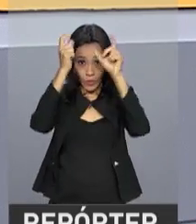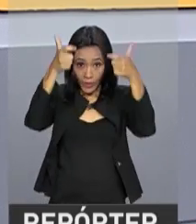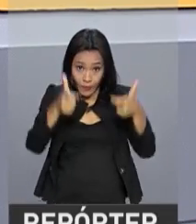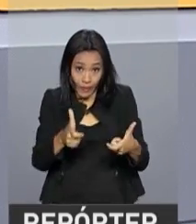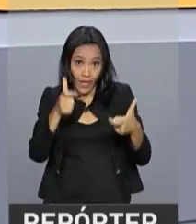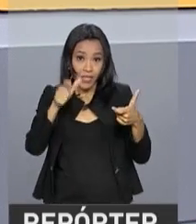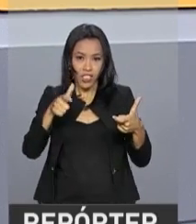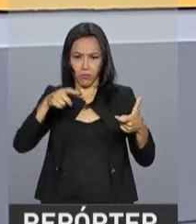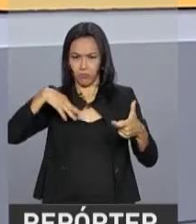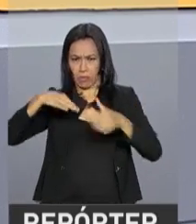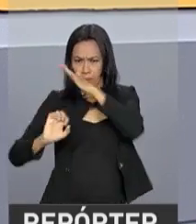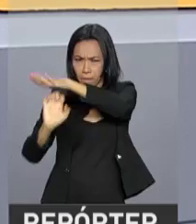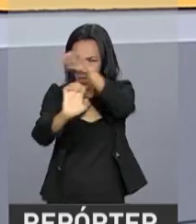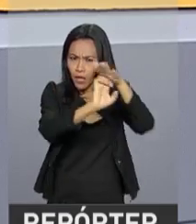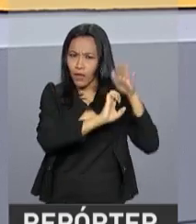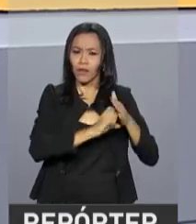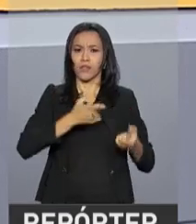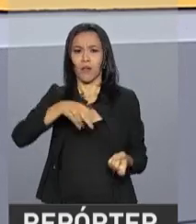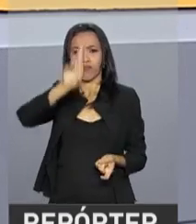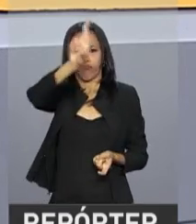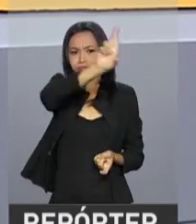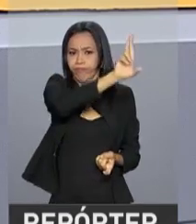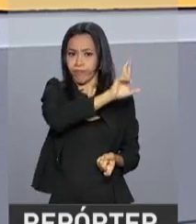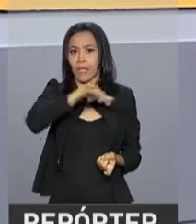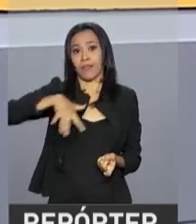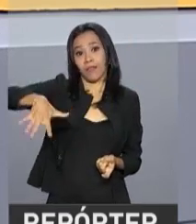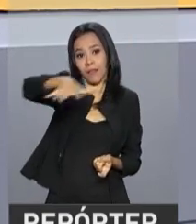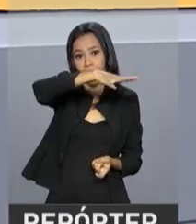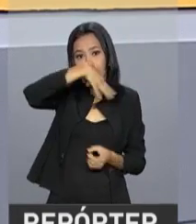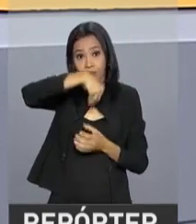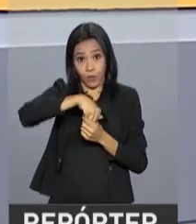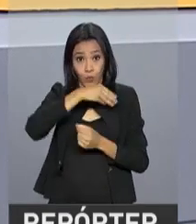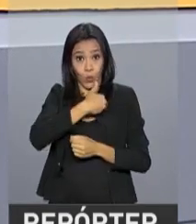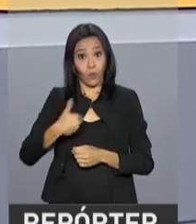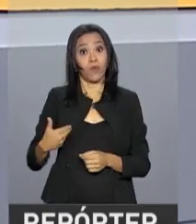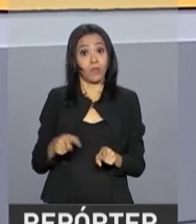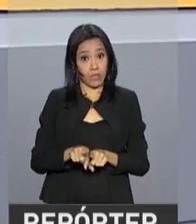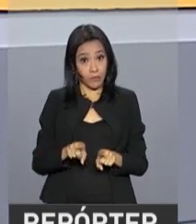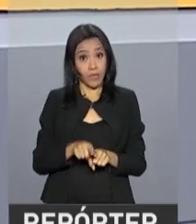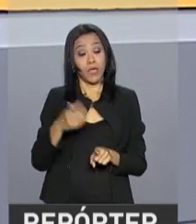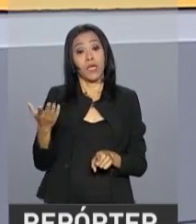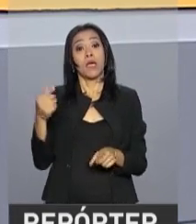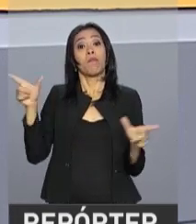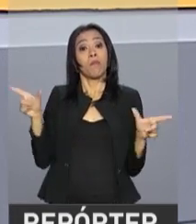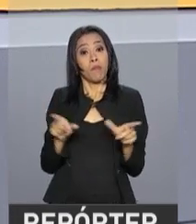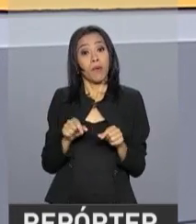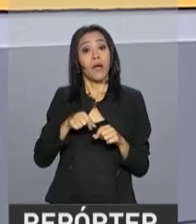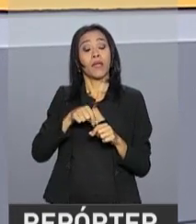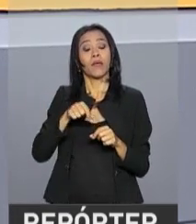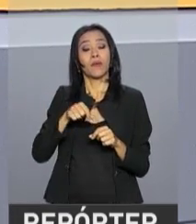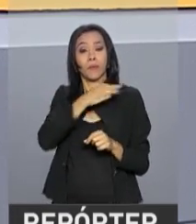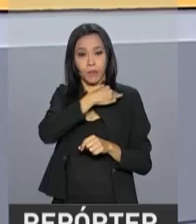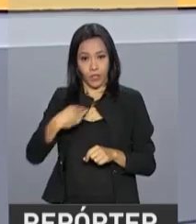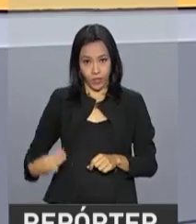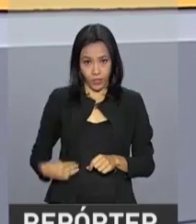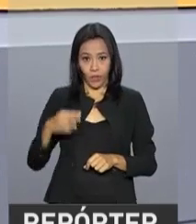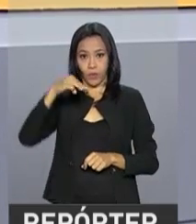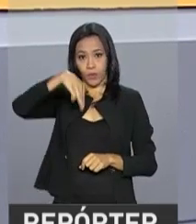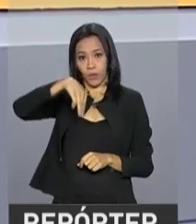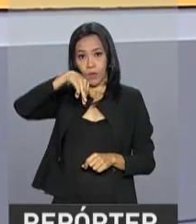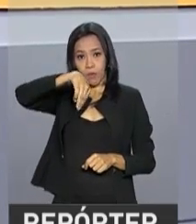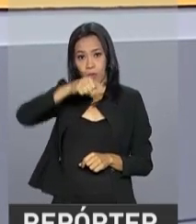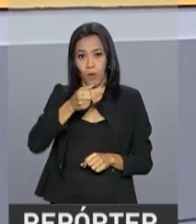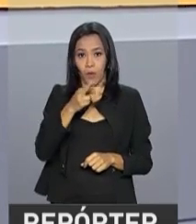encontro de empresários e autoridades de diversos setores do governo para o ministro de Minas e energia Moreira Franco depois das